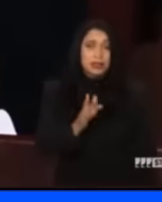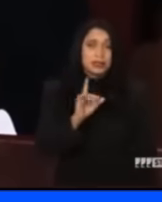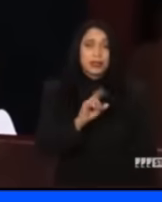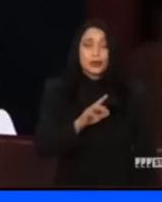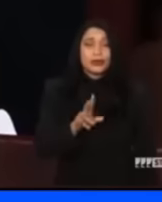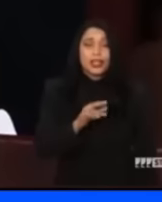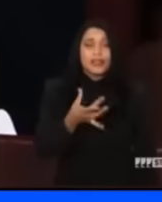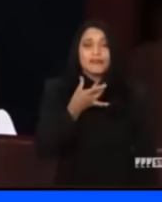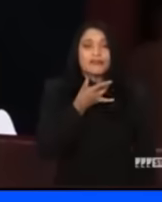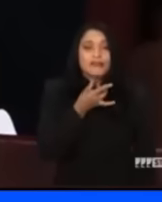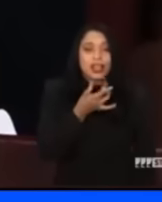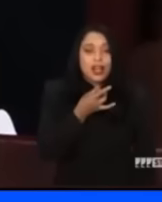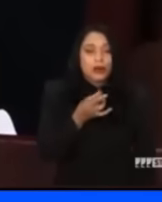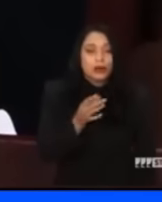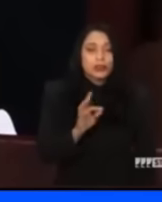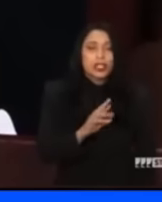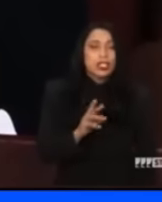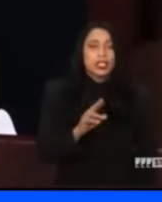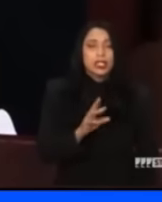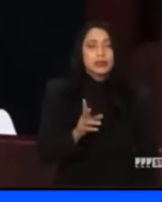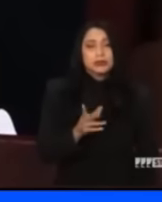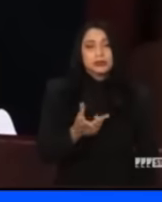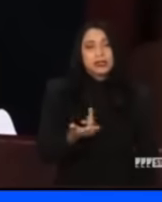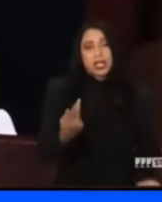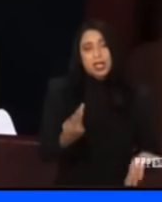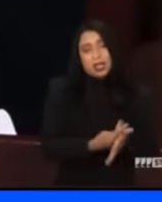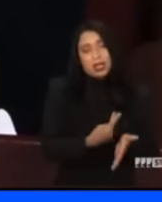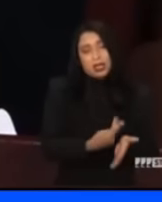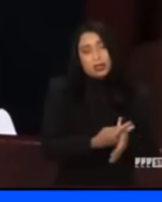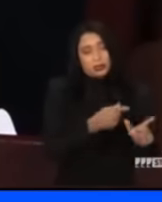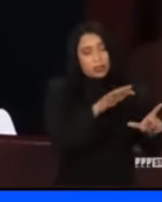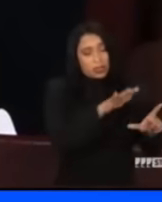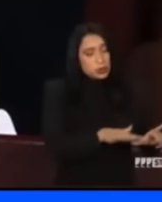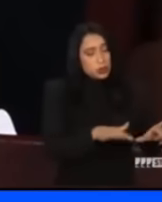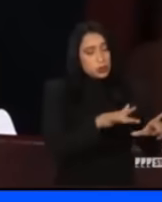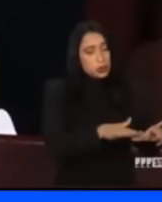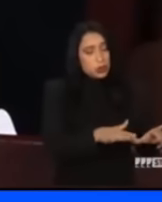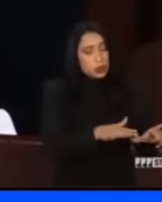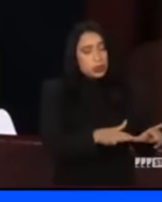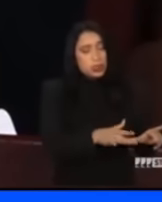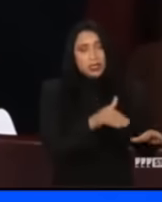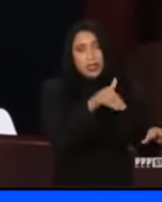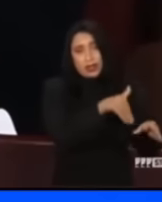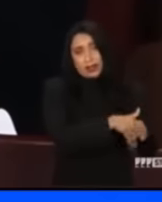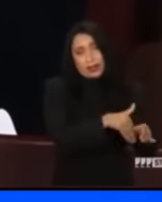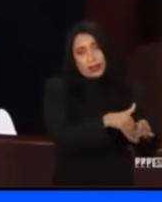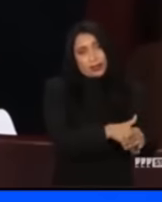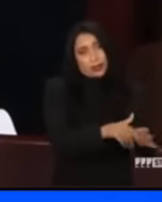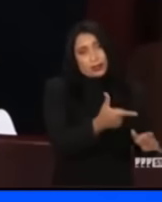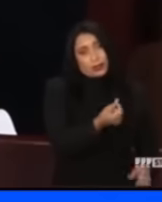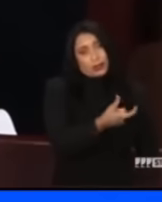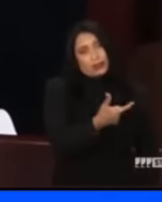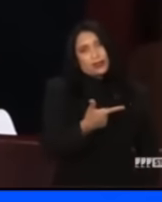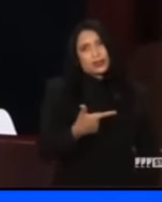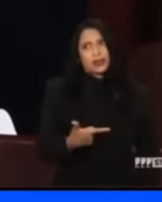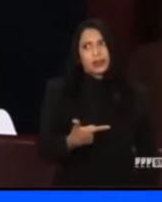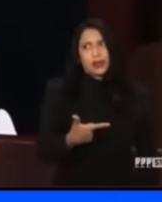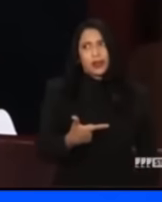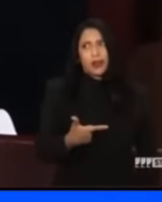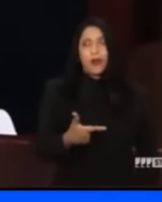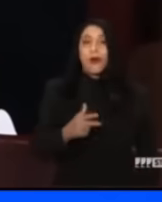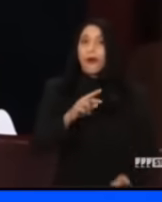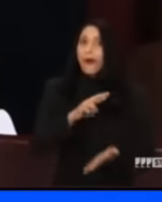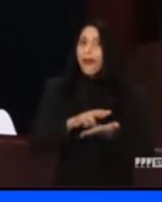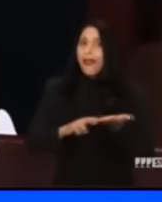fraude ou inconsistência nas urnas eletrônicas e no processo eleitoral de 2022. O relatório